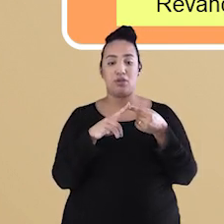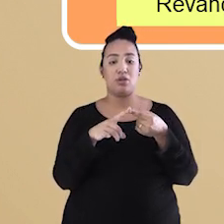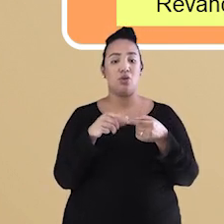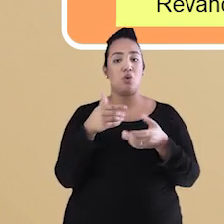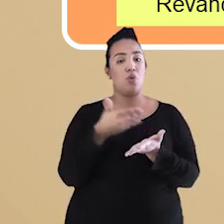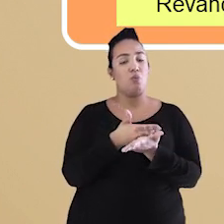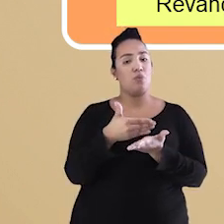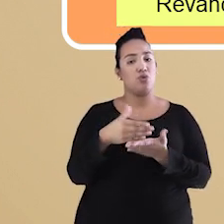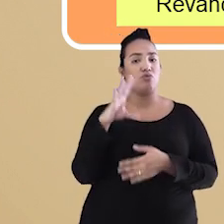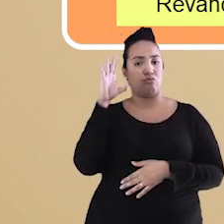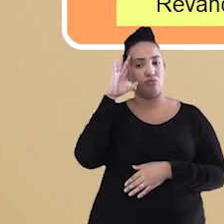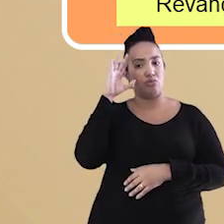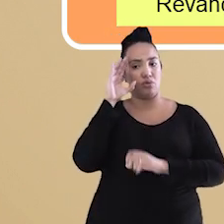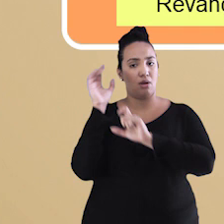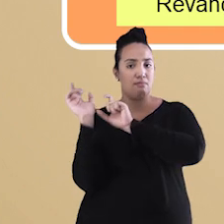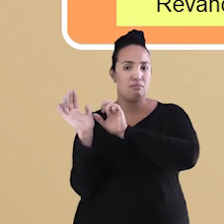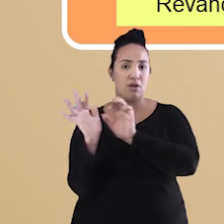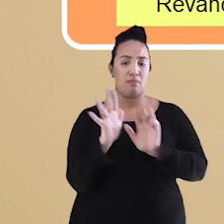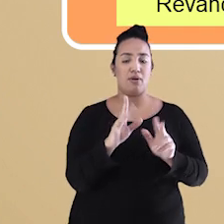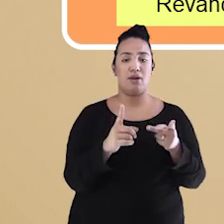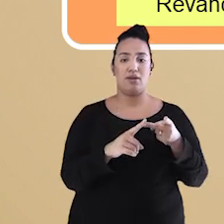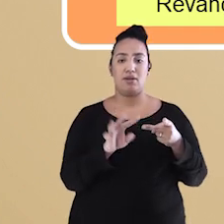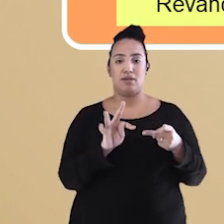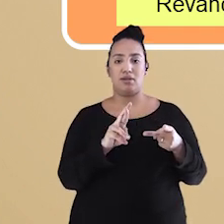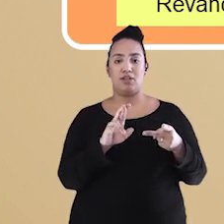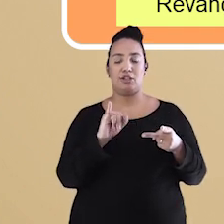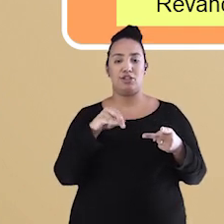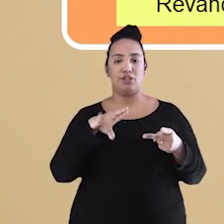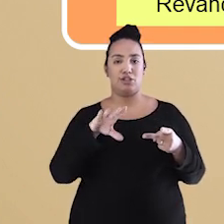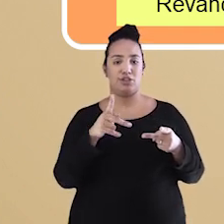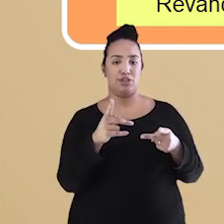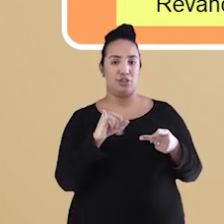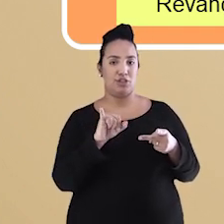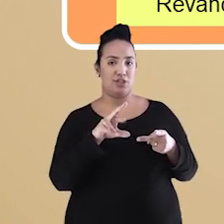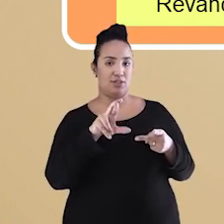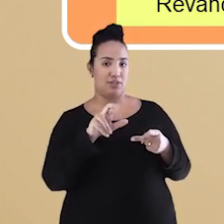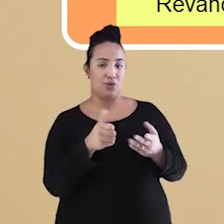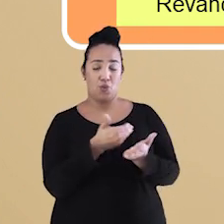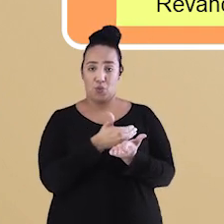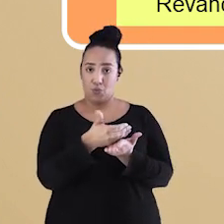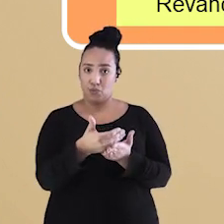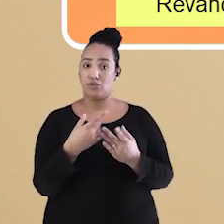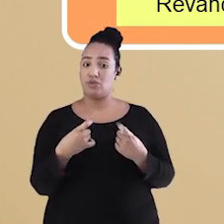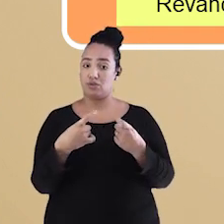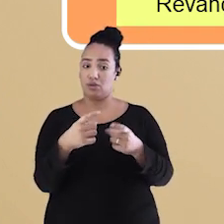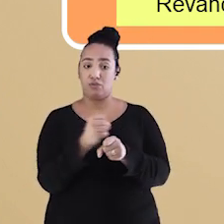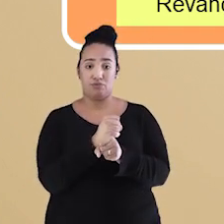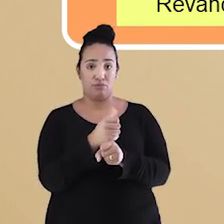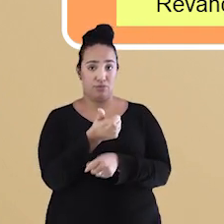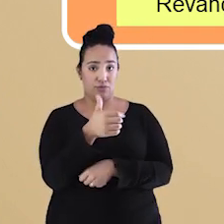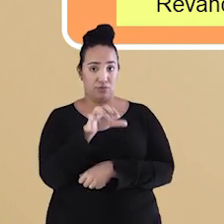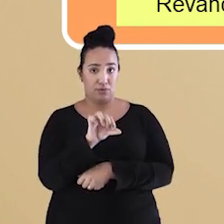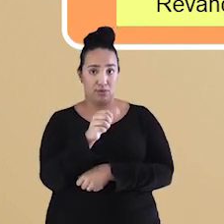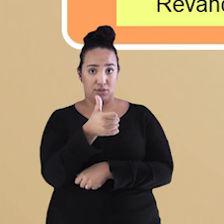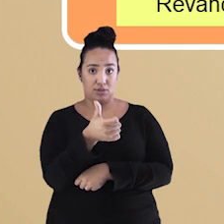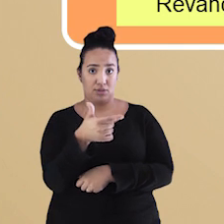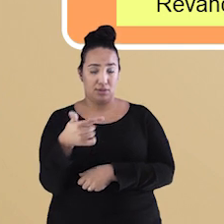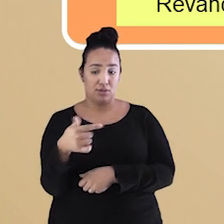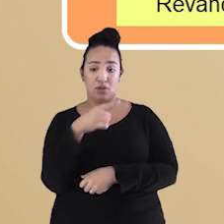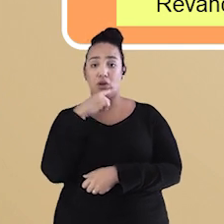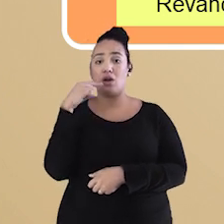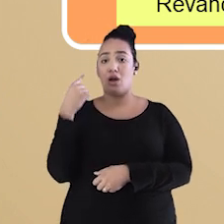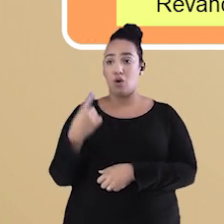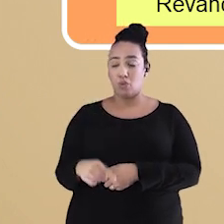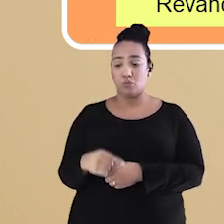momento de deslocamento das tropas, e a Guerra de Trincheira, onde começam os combates. Em 1917, a Rússia assina